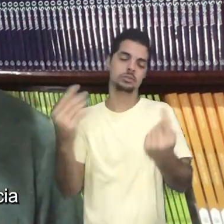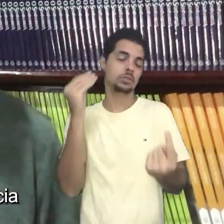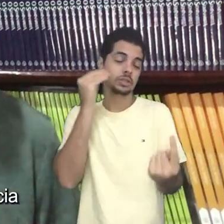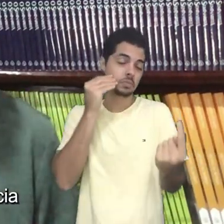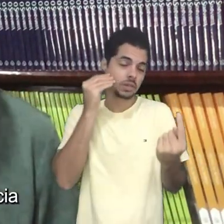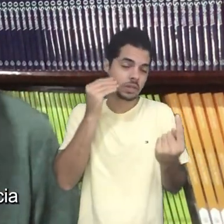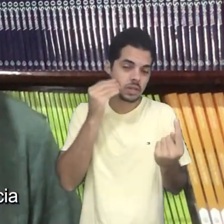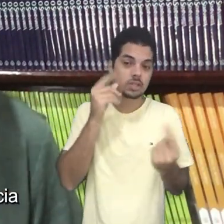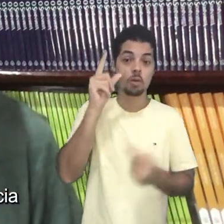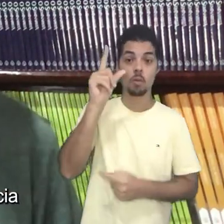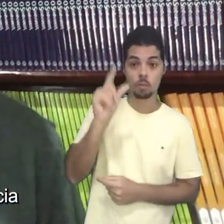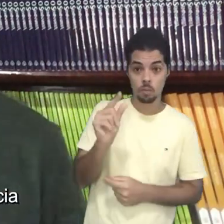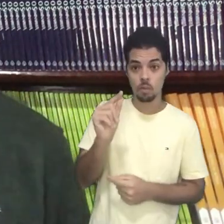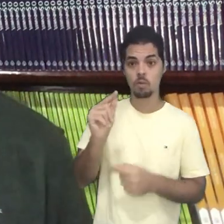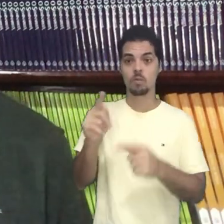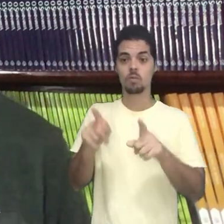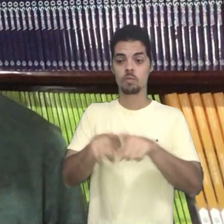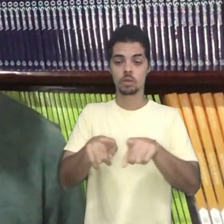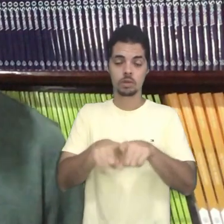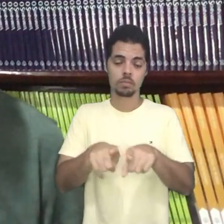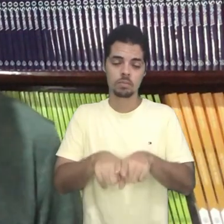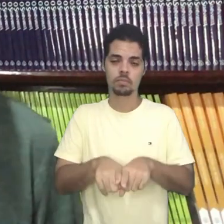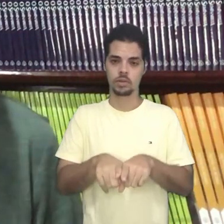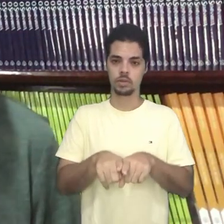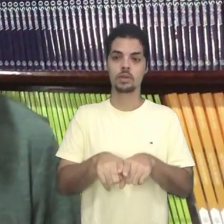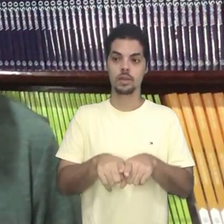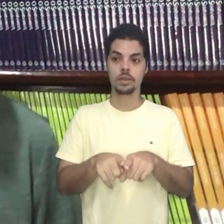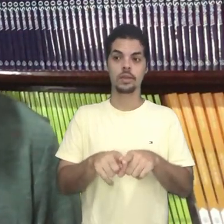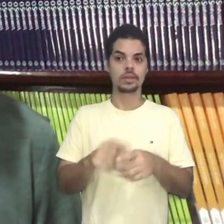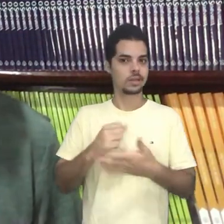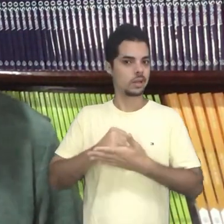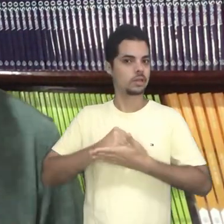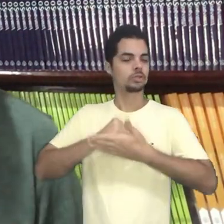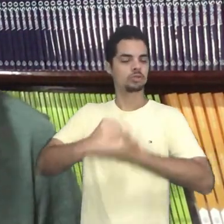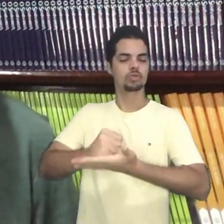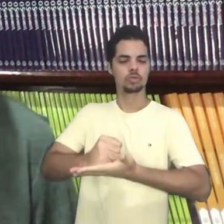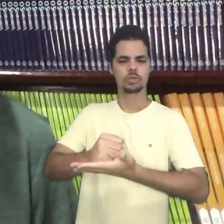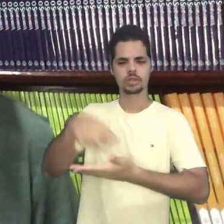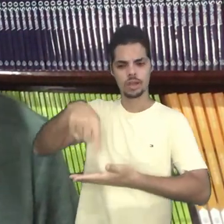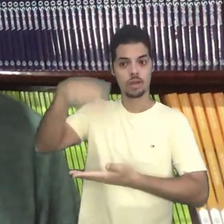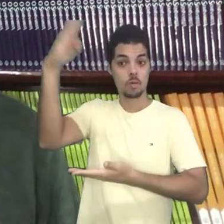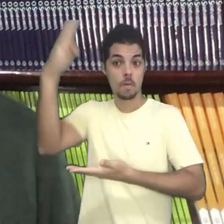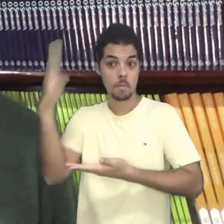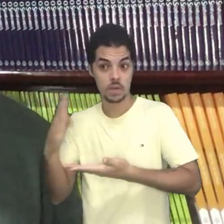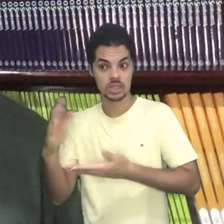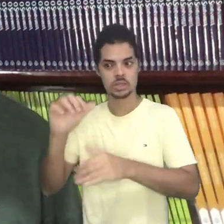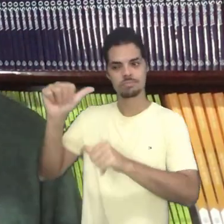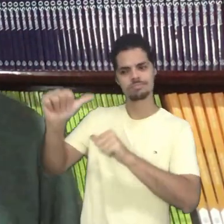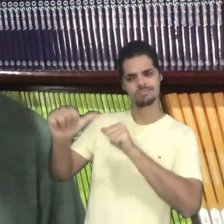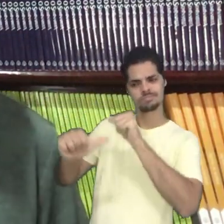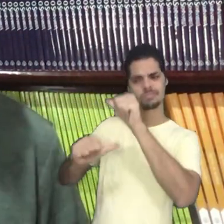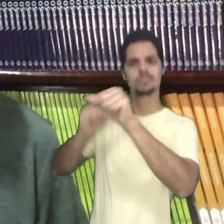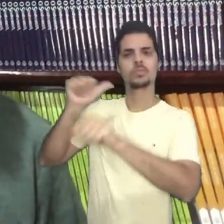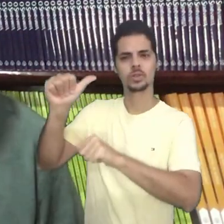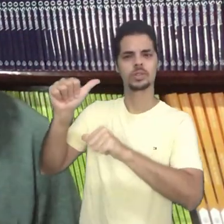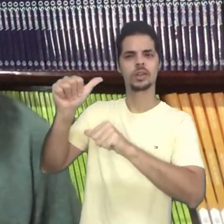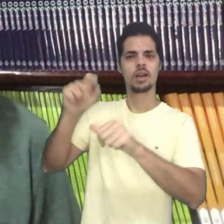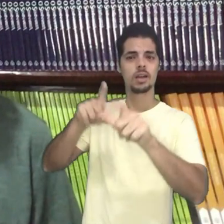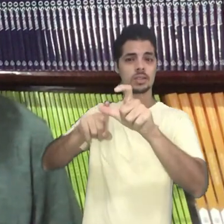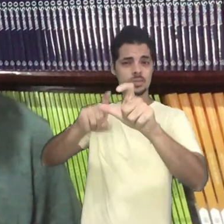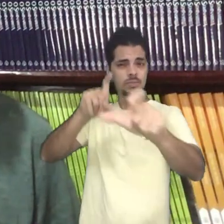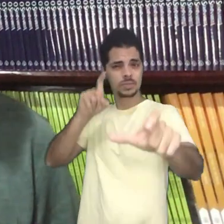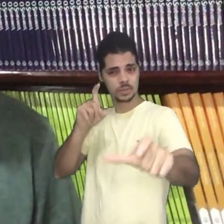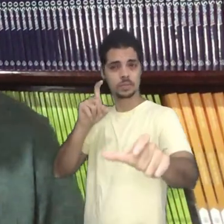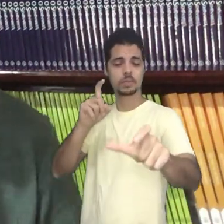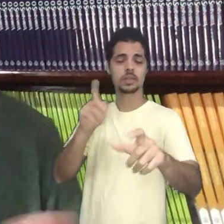um repertório de experiências, de vocabulários, de conhecimentos que ajudaram a moldar o